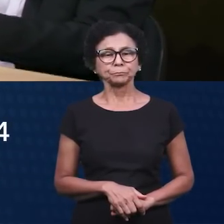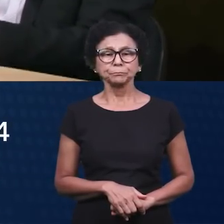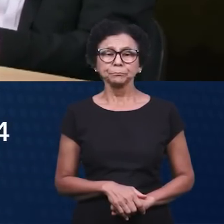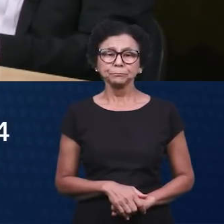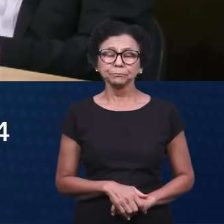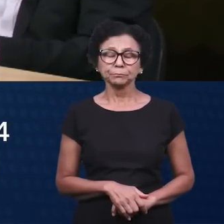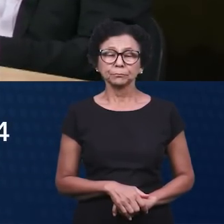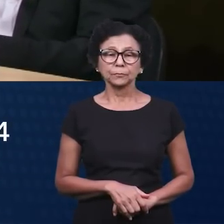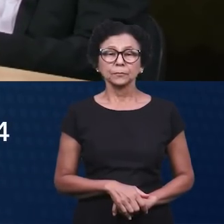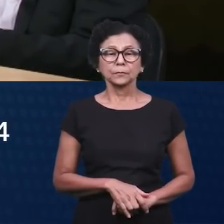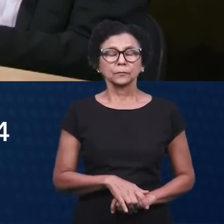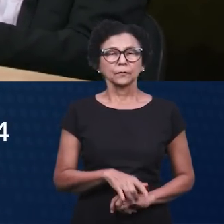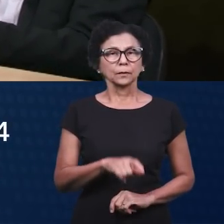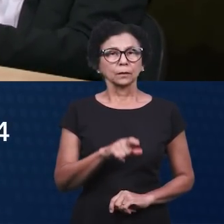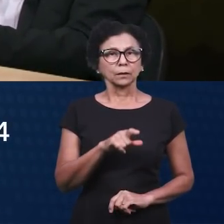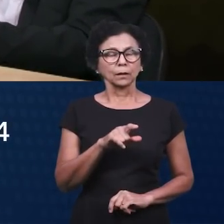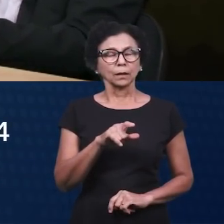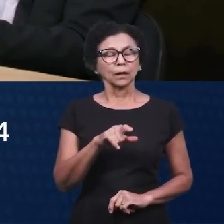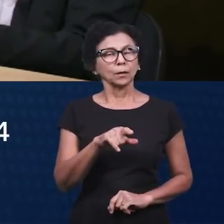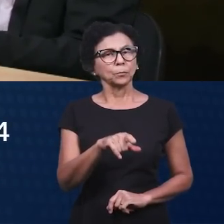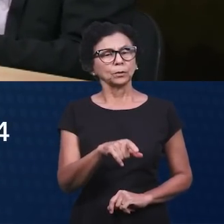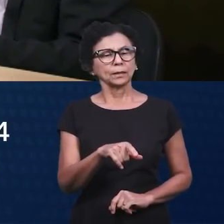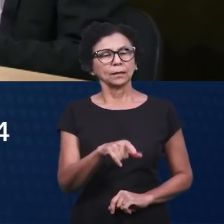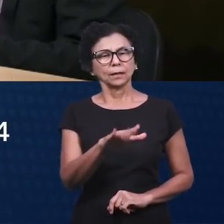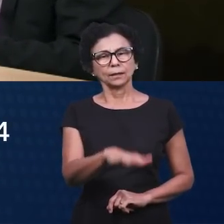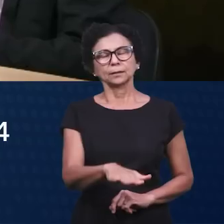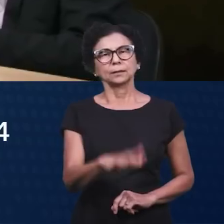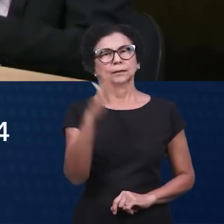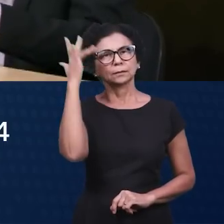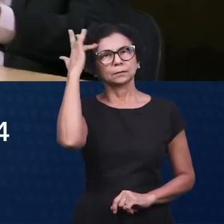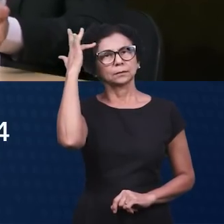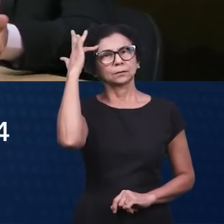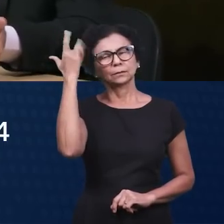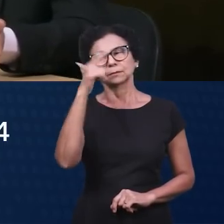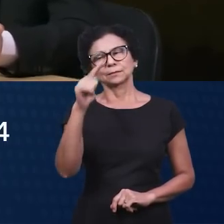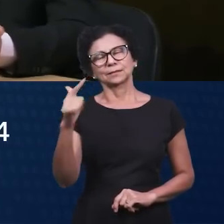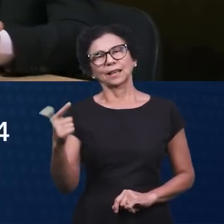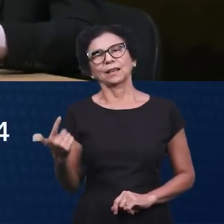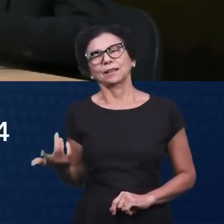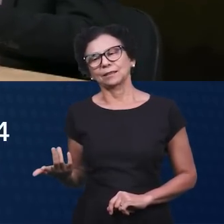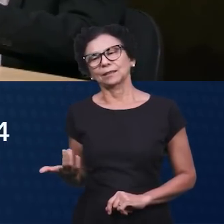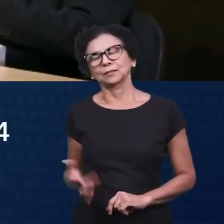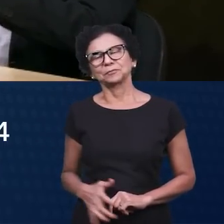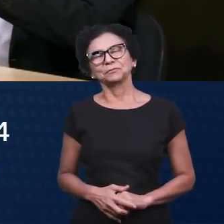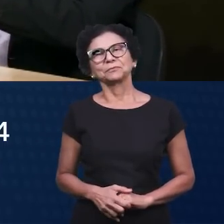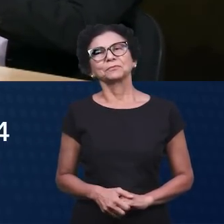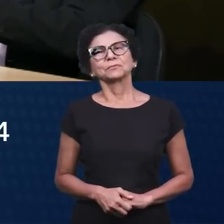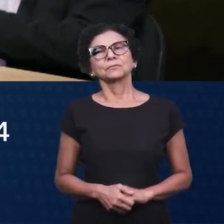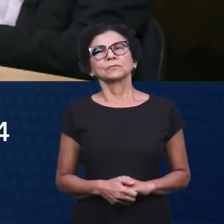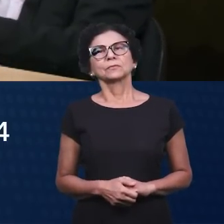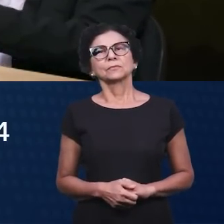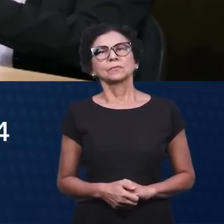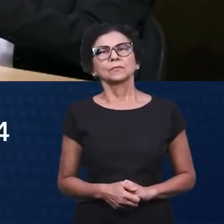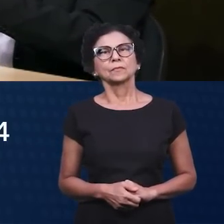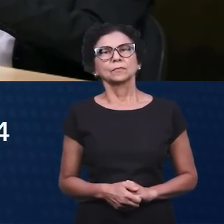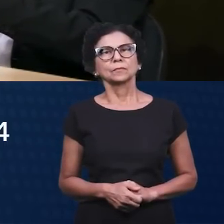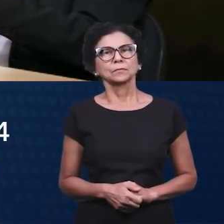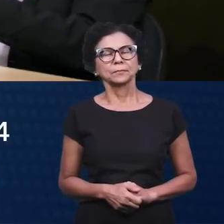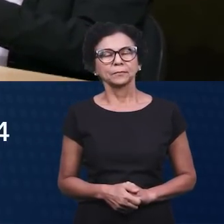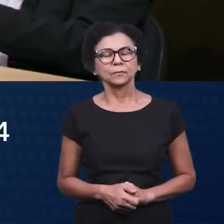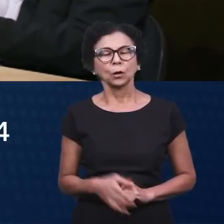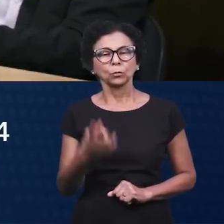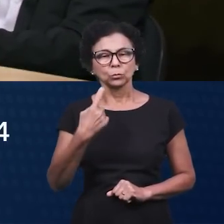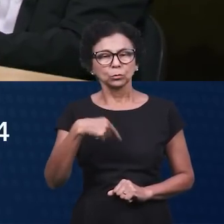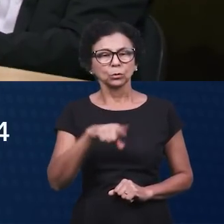fazer escolhas, né? Exatamente. Perfeito. Se deixar escolher, eu acho que ele fica o dia inteiro no parquinho, Exatamente. jogando Sorvete. futebol na quadra. O pai tem que dar a direção. E